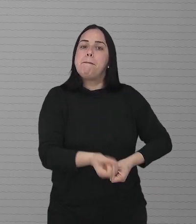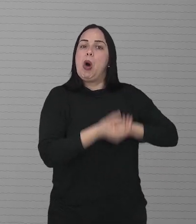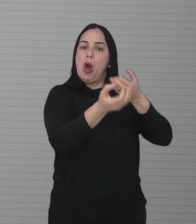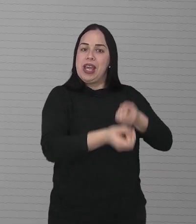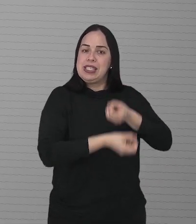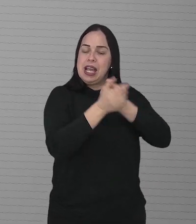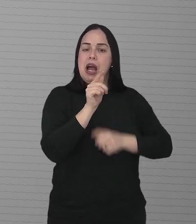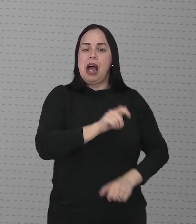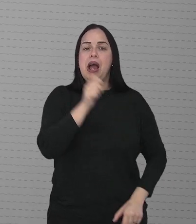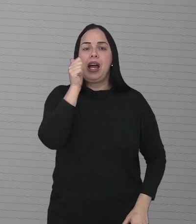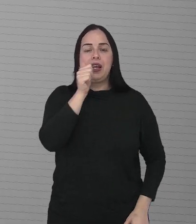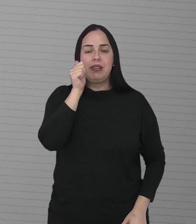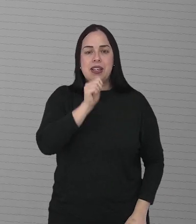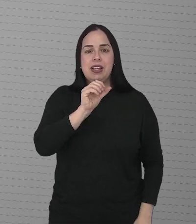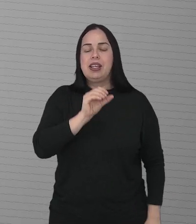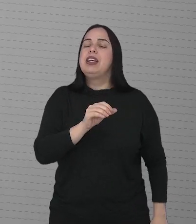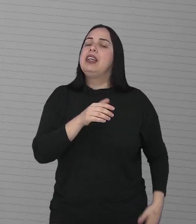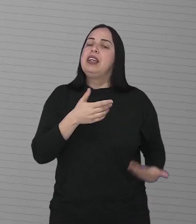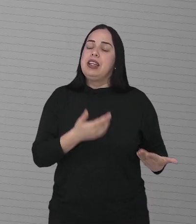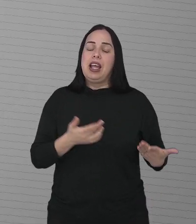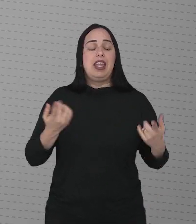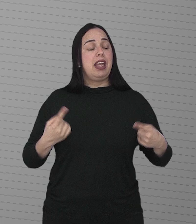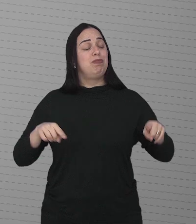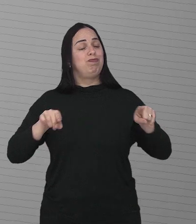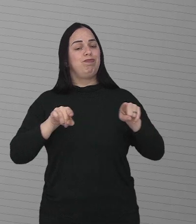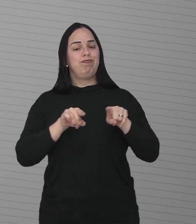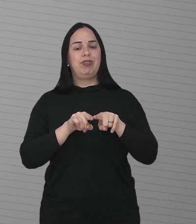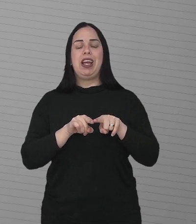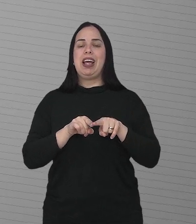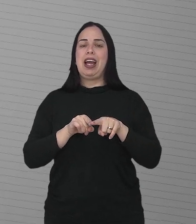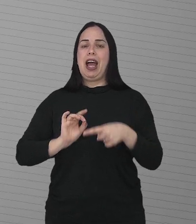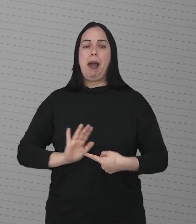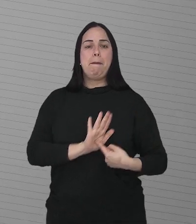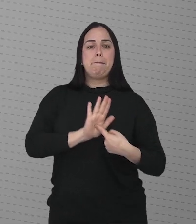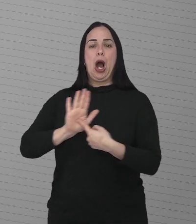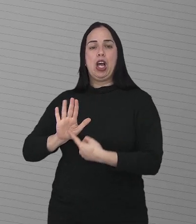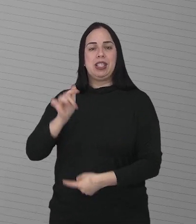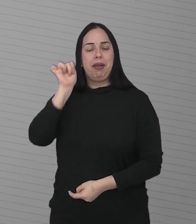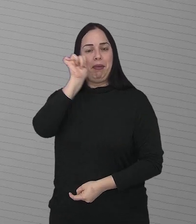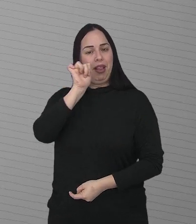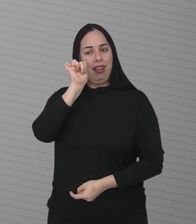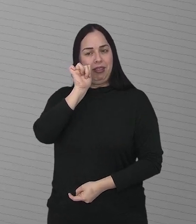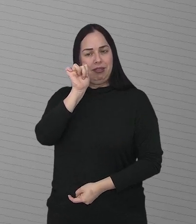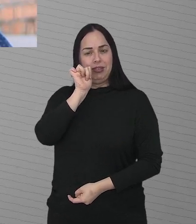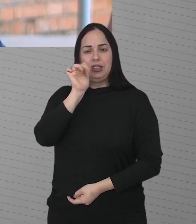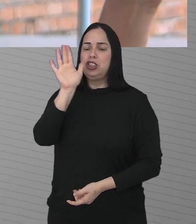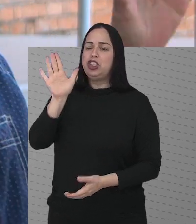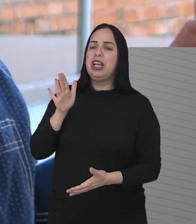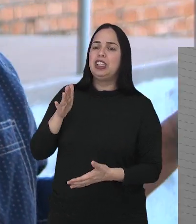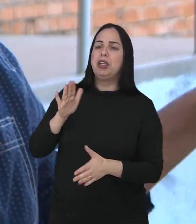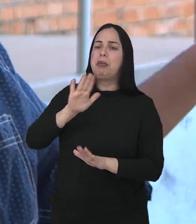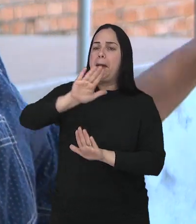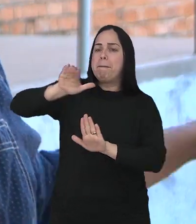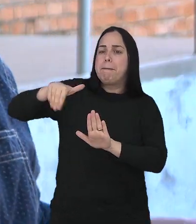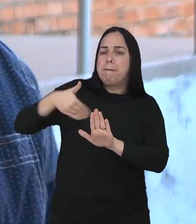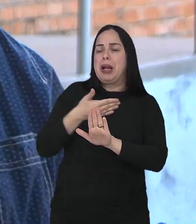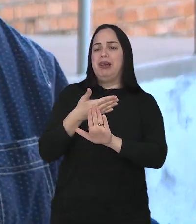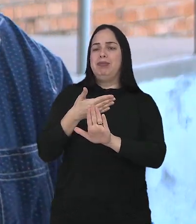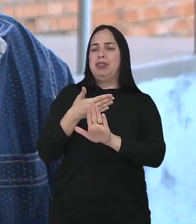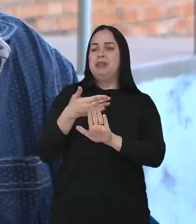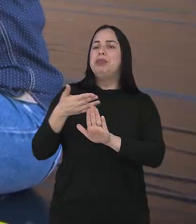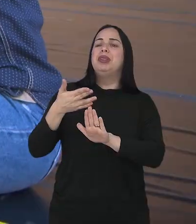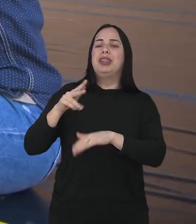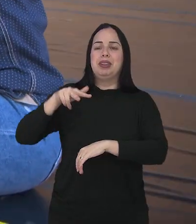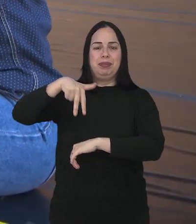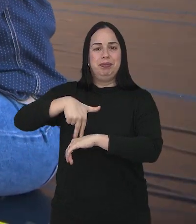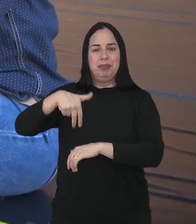achei bacana nomear de Cena de Mulher, né? Porque eu acho que já tinha esse viés, né? Esse olhar para a mulher na